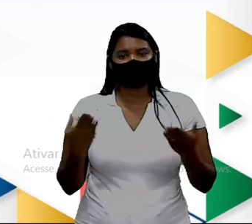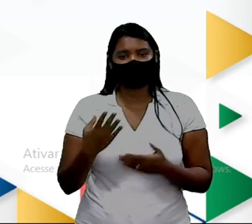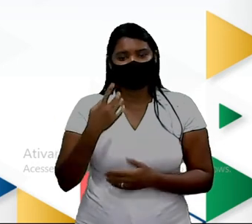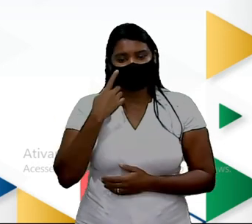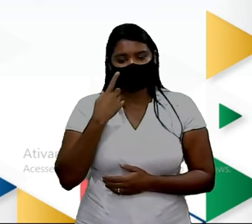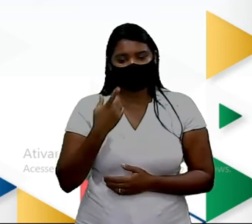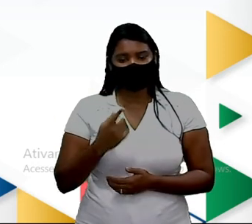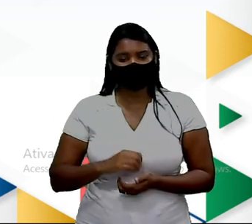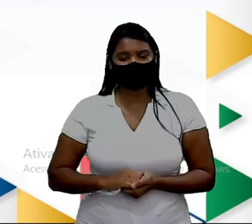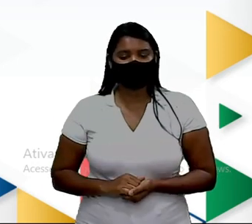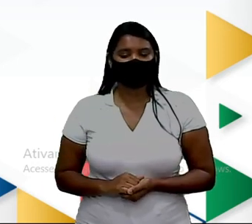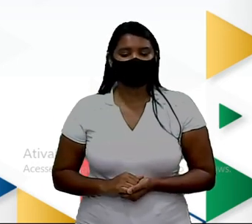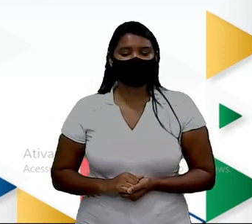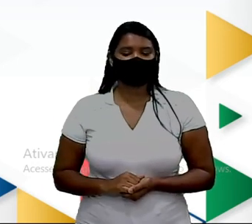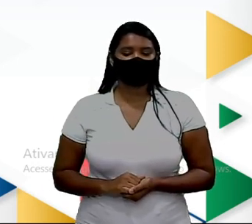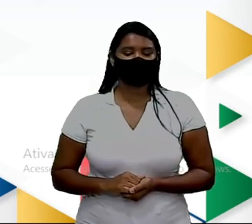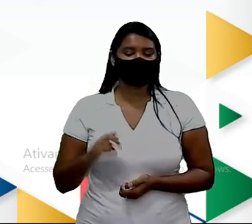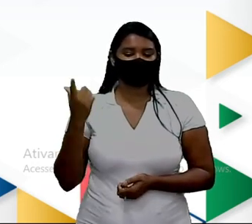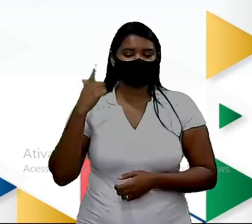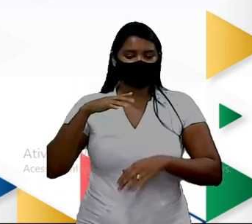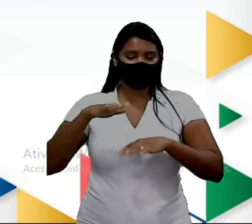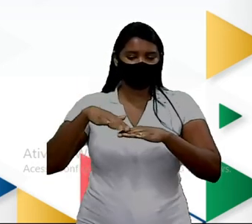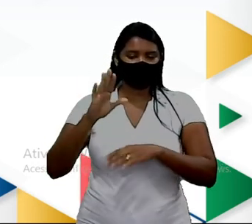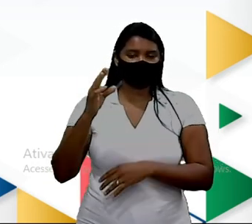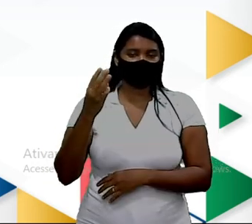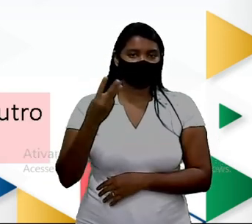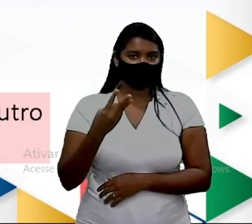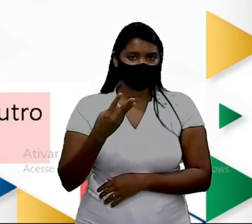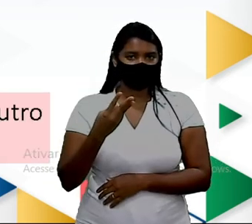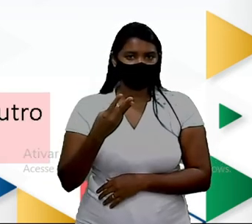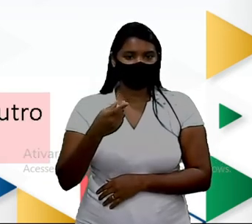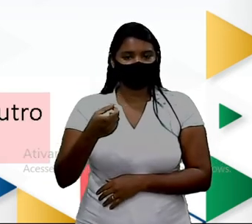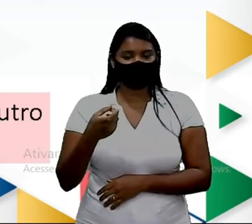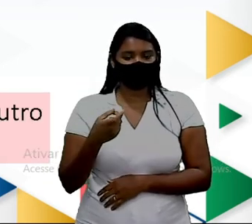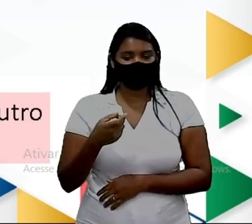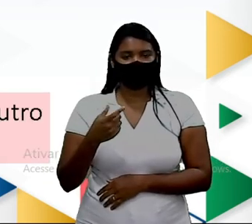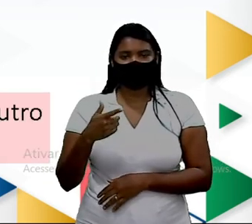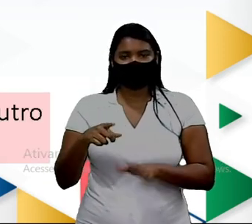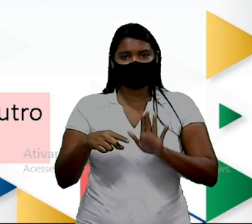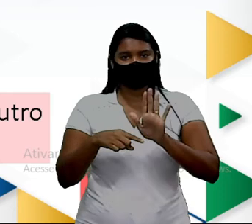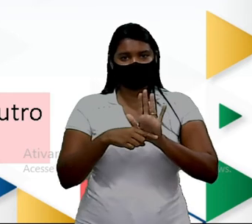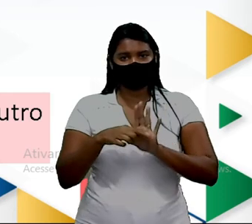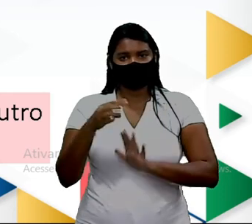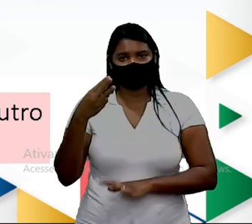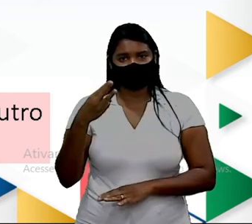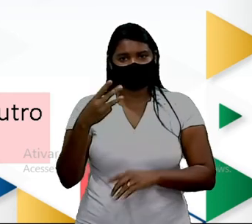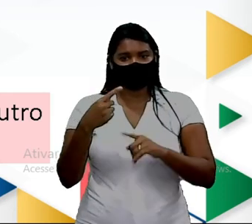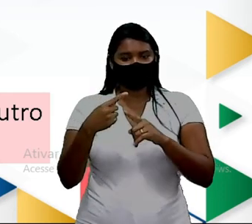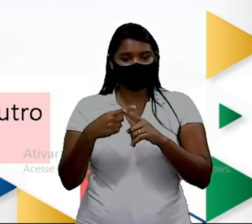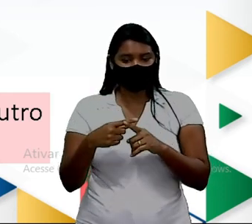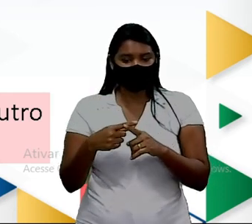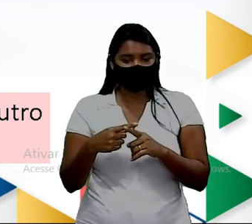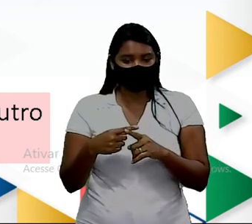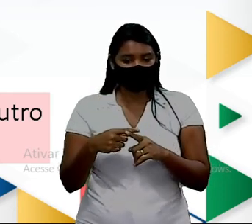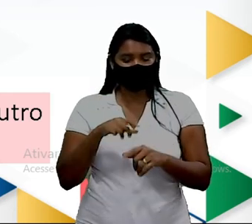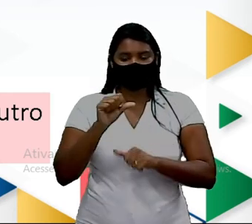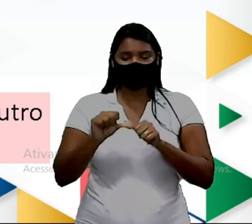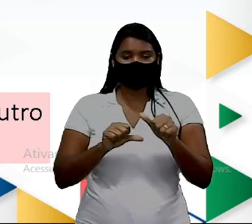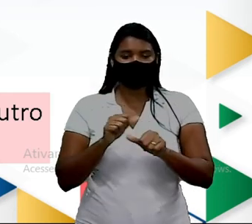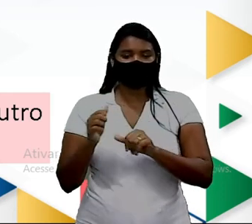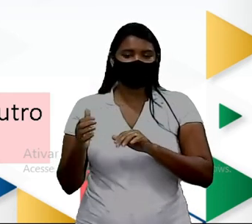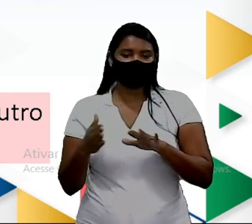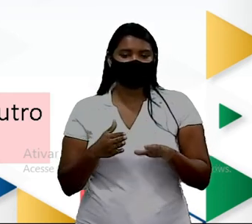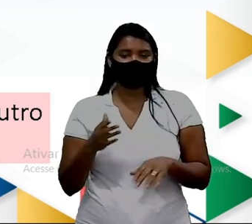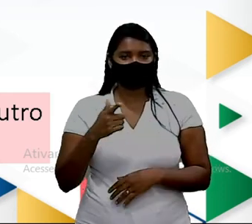que foi considerar mais 3x e não menos 3x, beleza? Não mudou o sinal do 3x ao passar